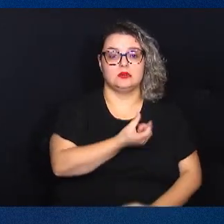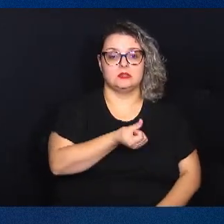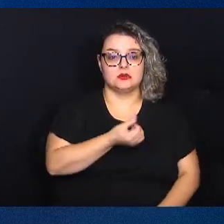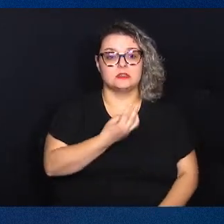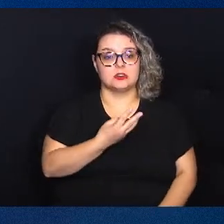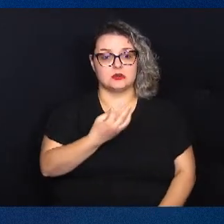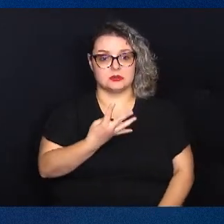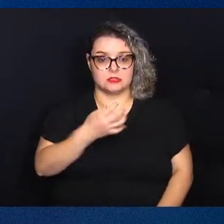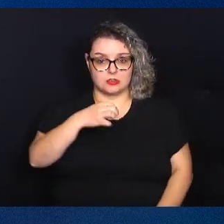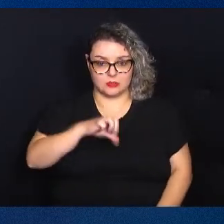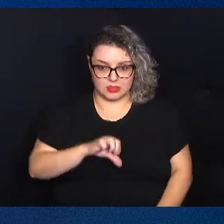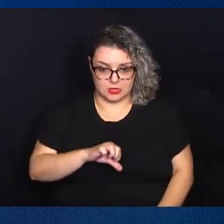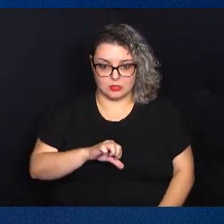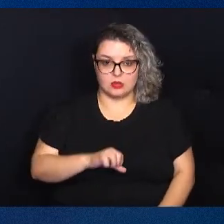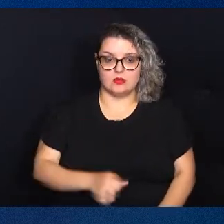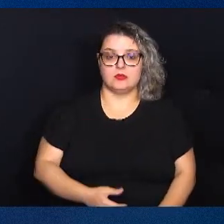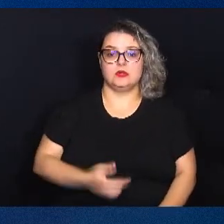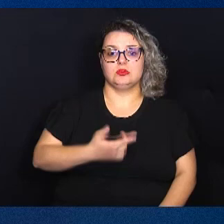Lei número